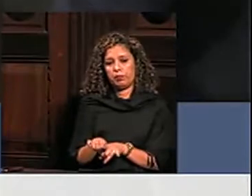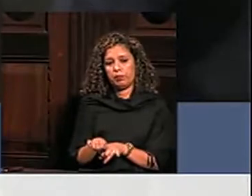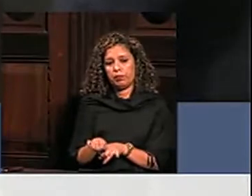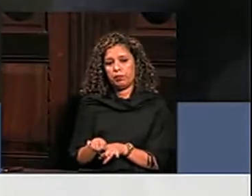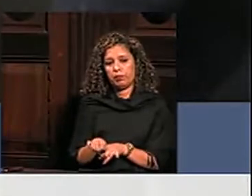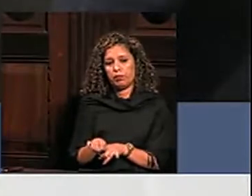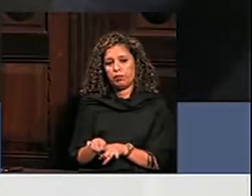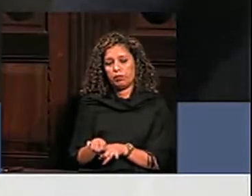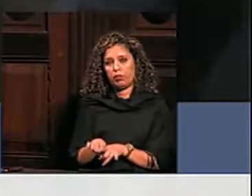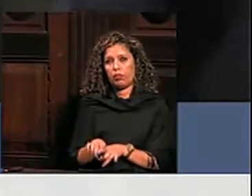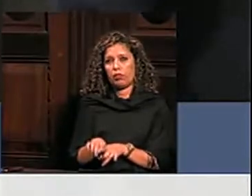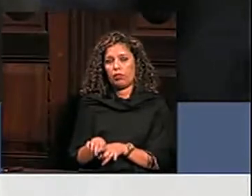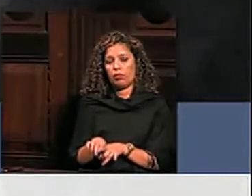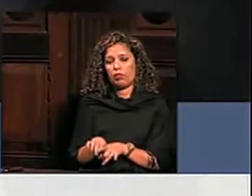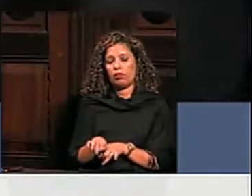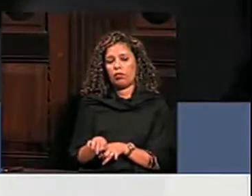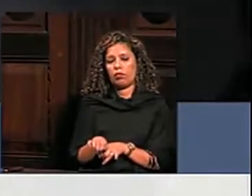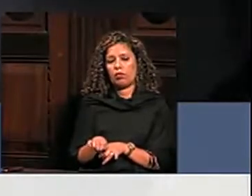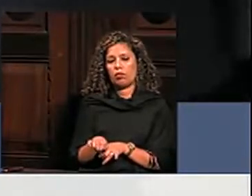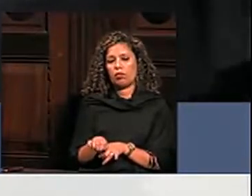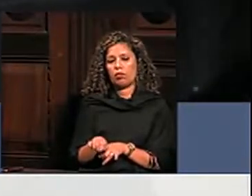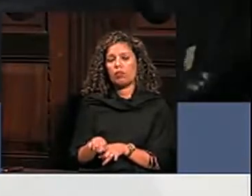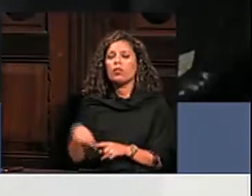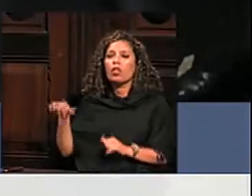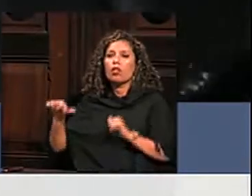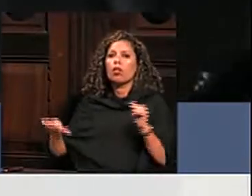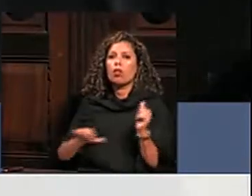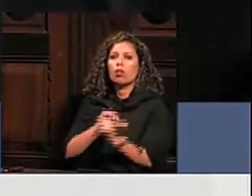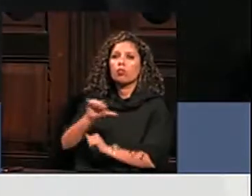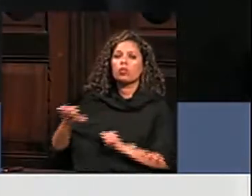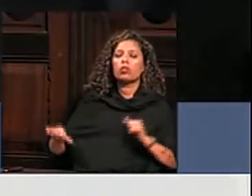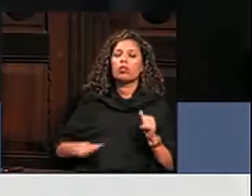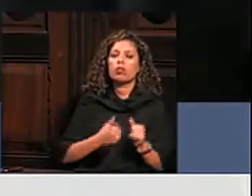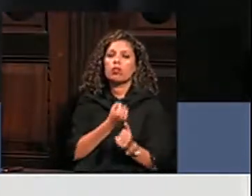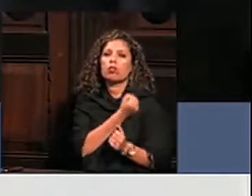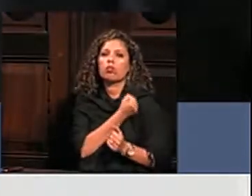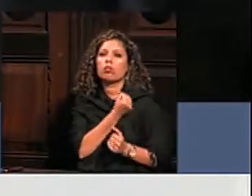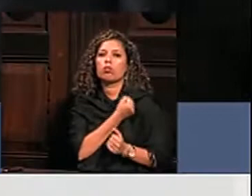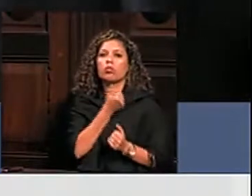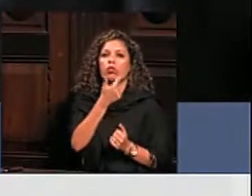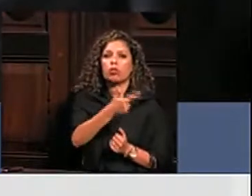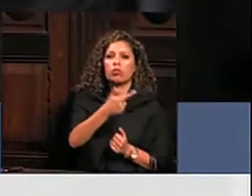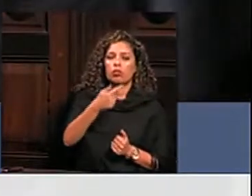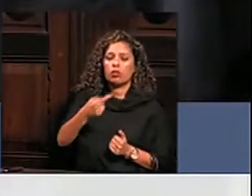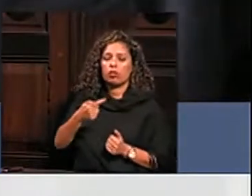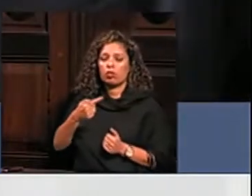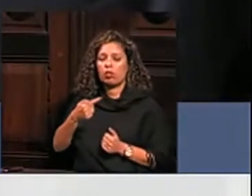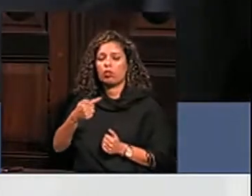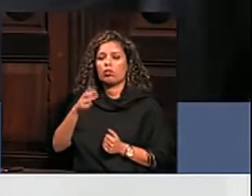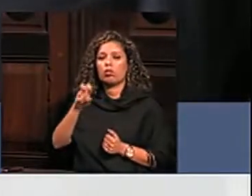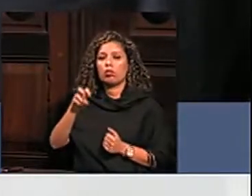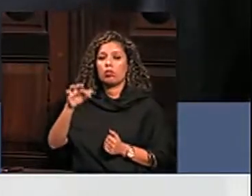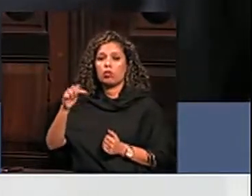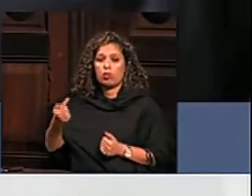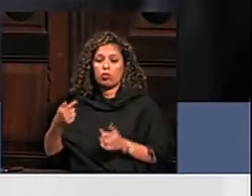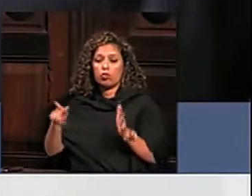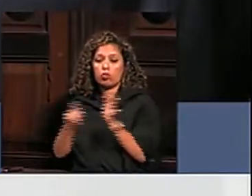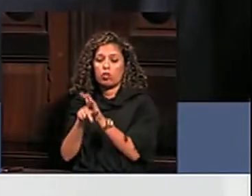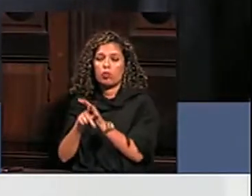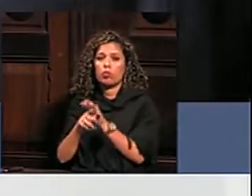recursos originários da ACO 2757 do Supremo Tribunal